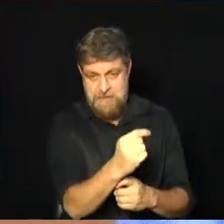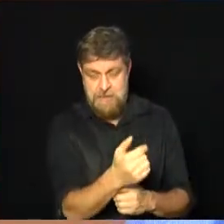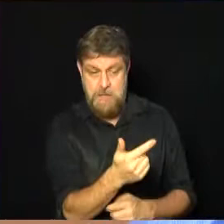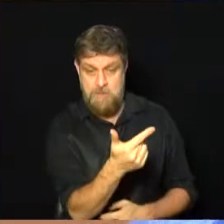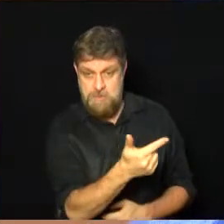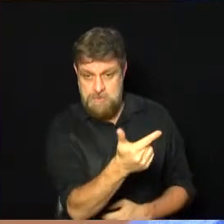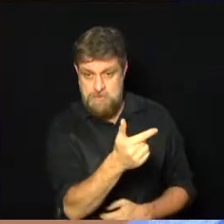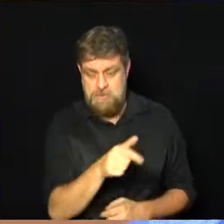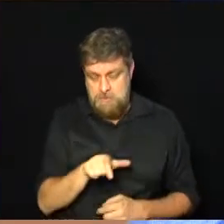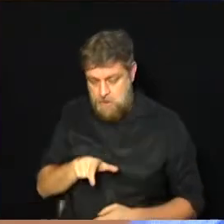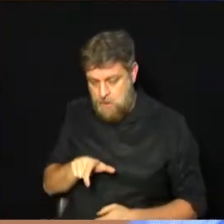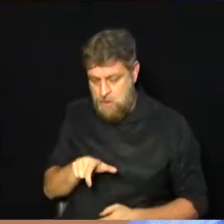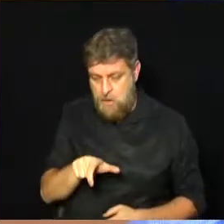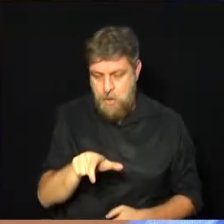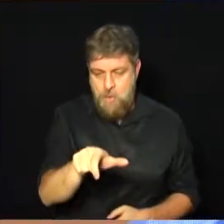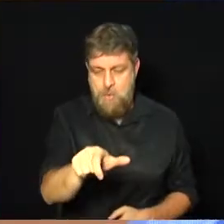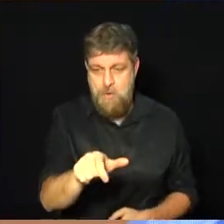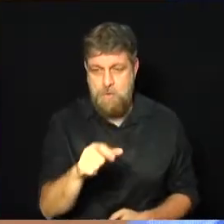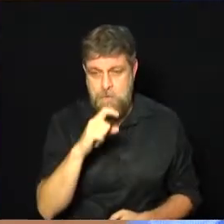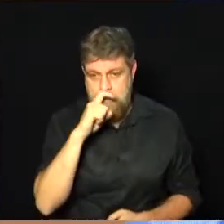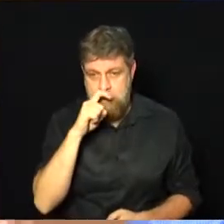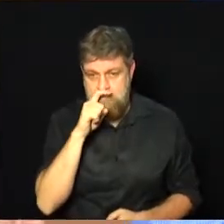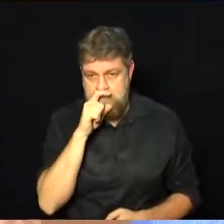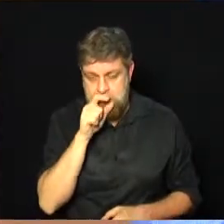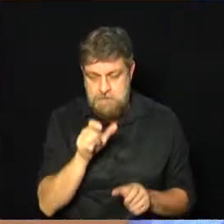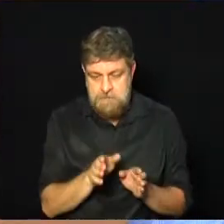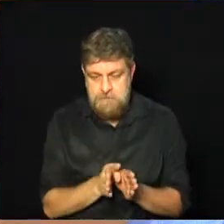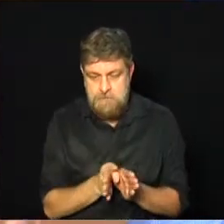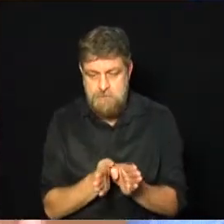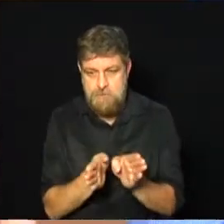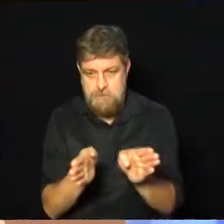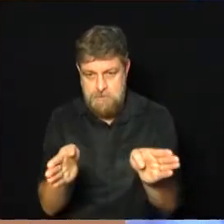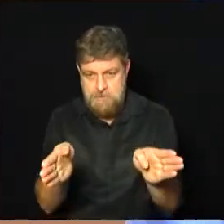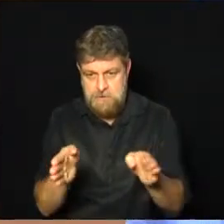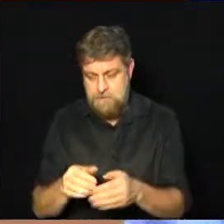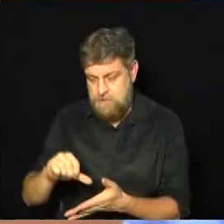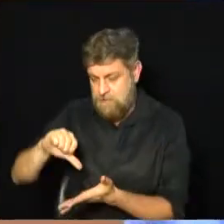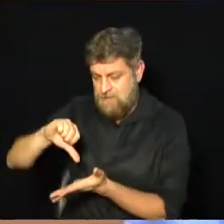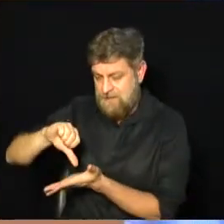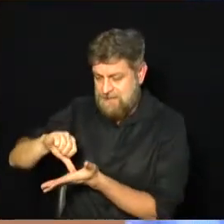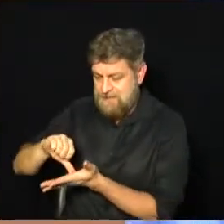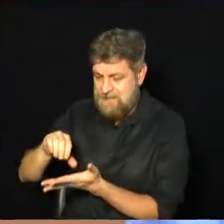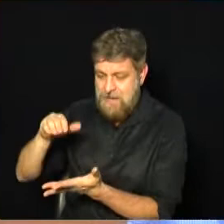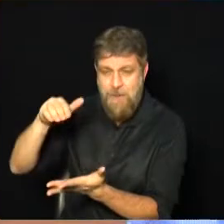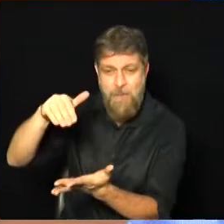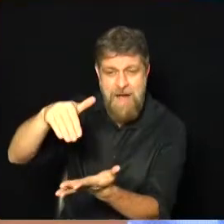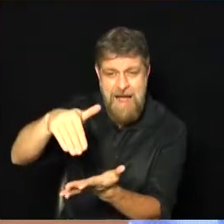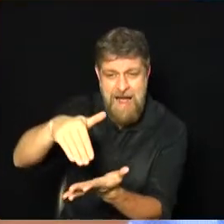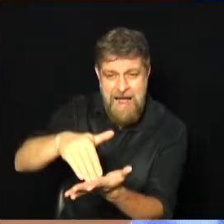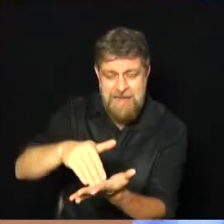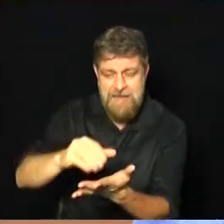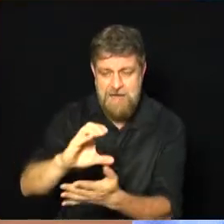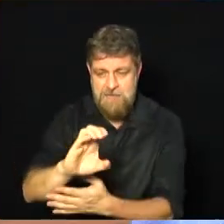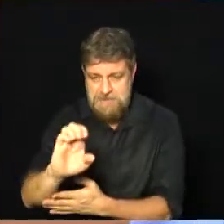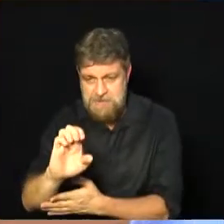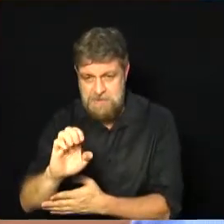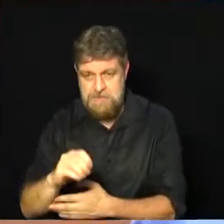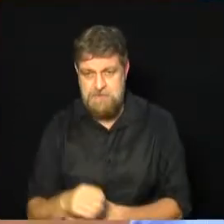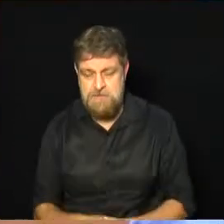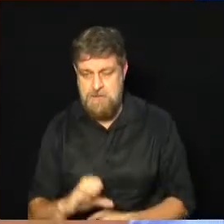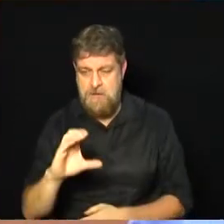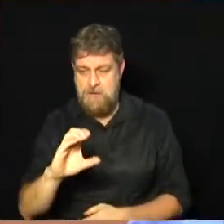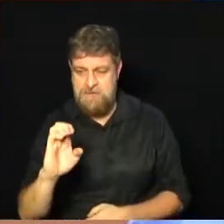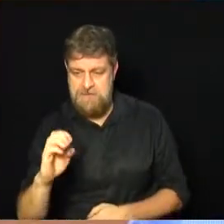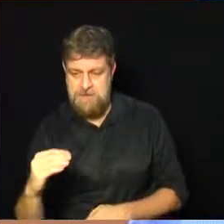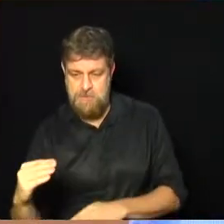o corredor Ouro Verde também dividimos em 2. Um da região central até o Terminal Campos Elíseos e outro Terminal Campos